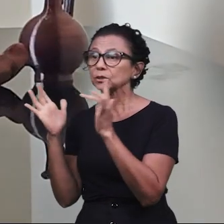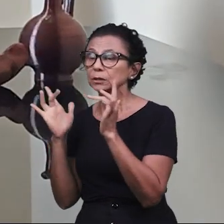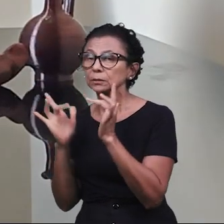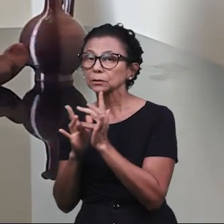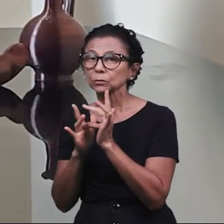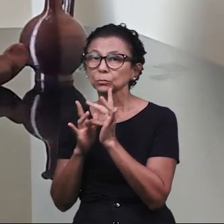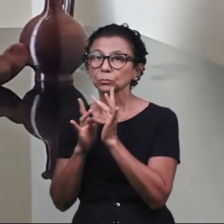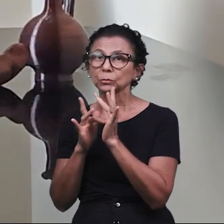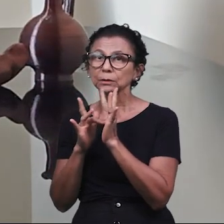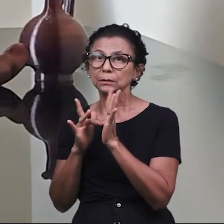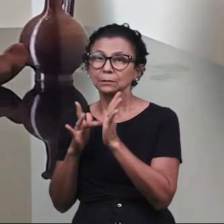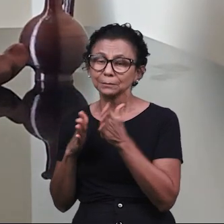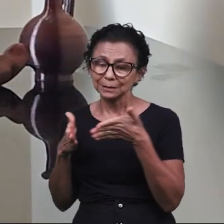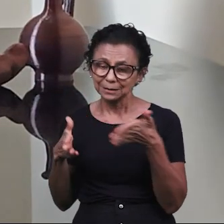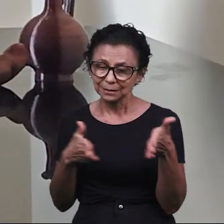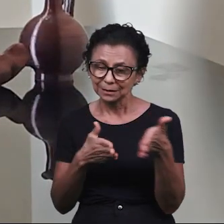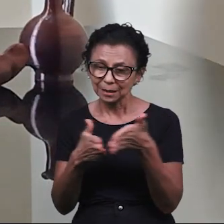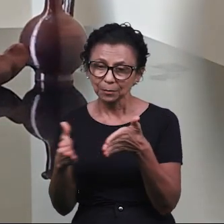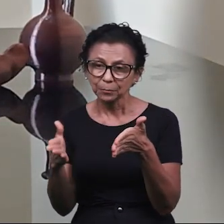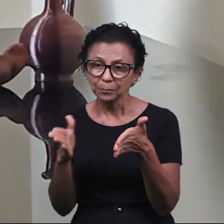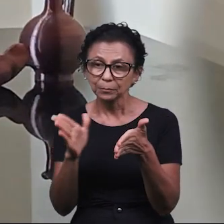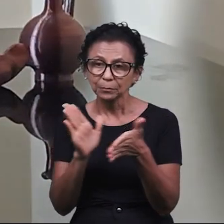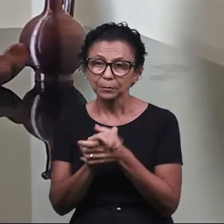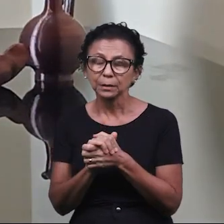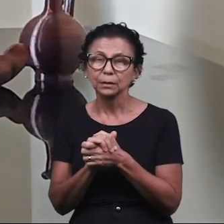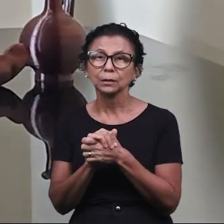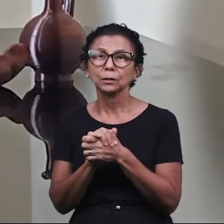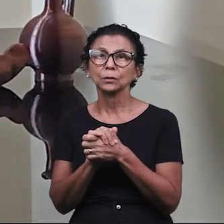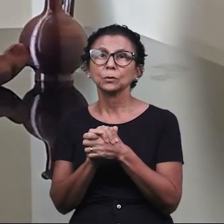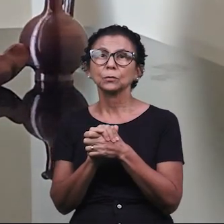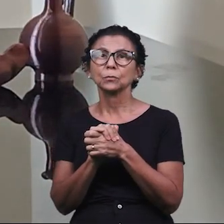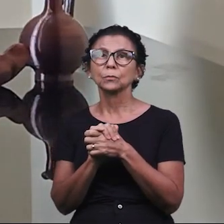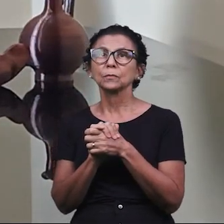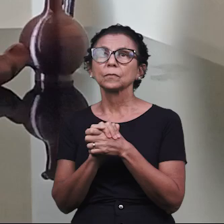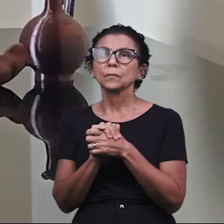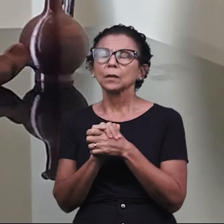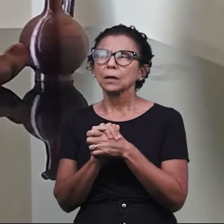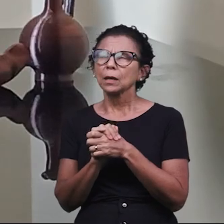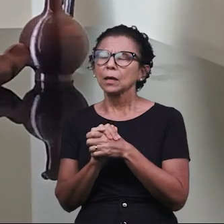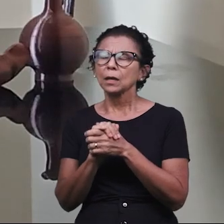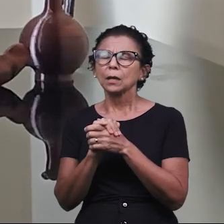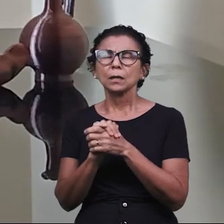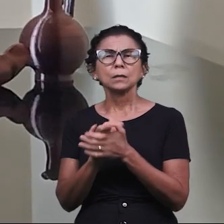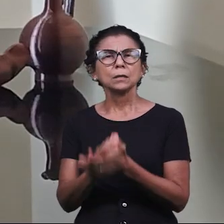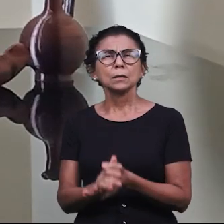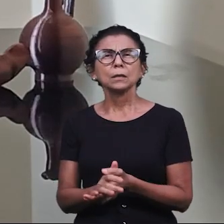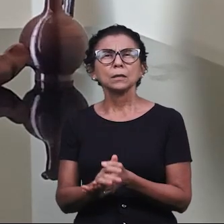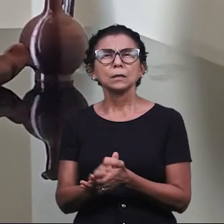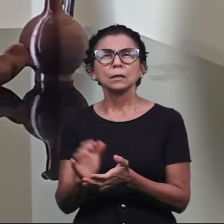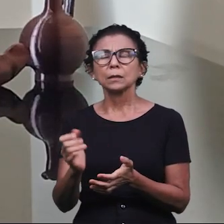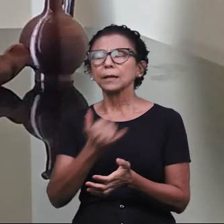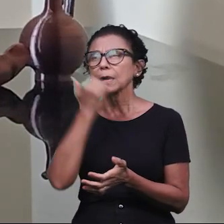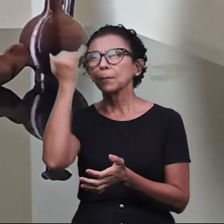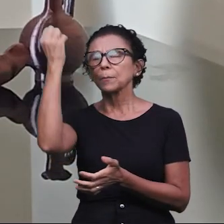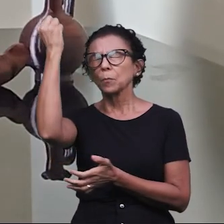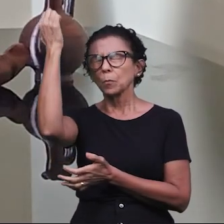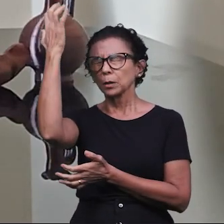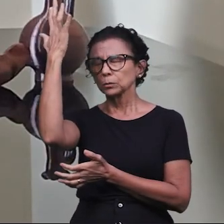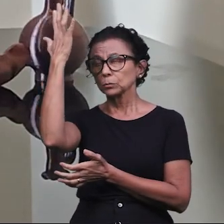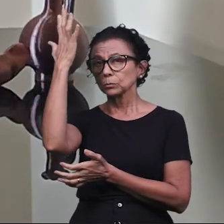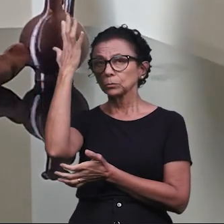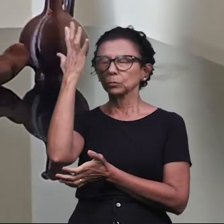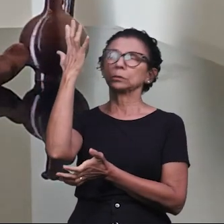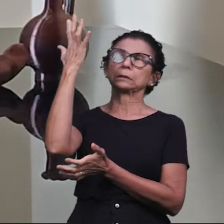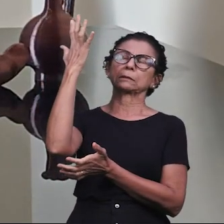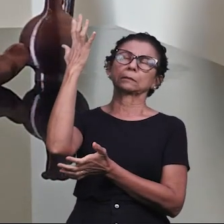para Damasco, ele viu uma grande luz. Quando a luz, ele teve esse